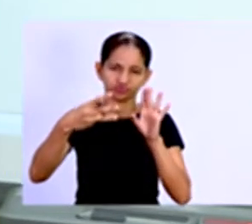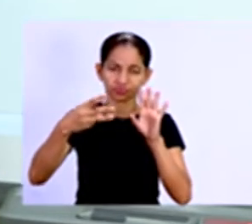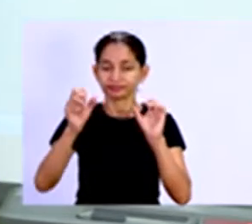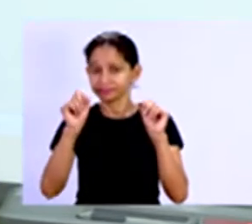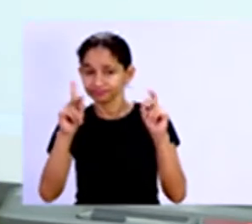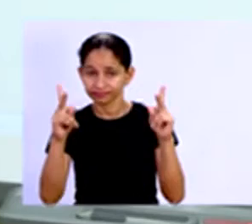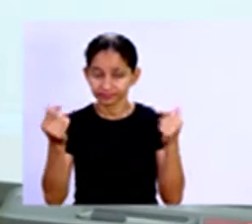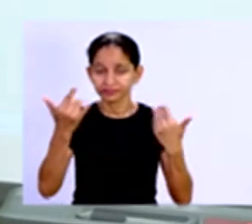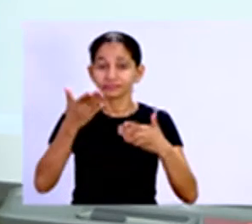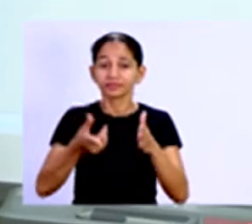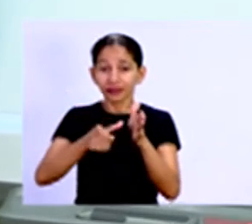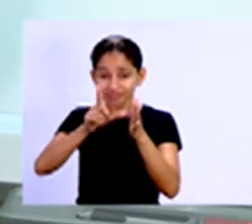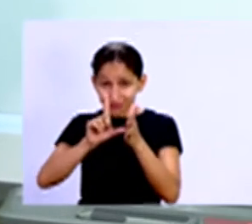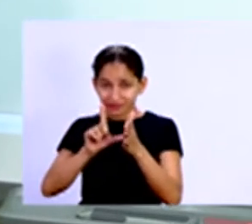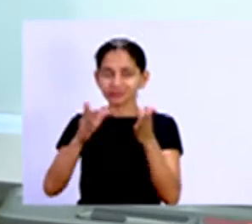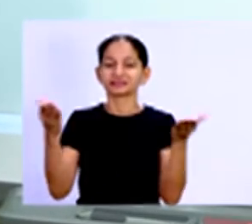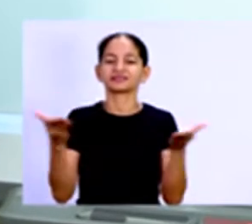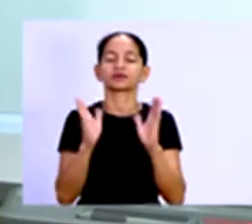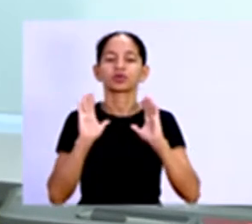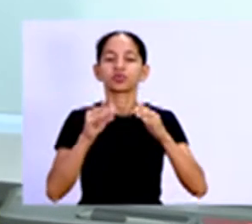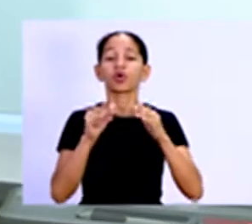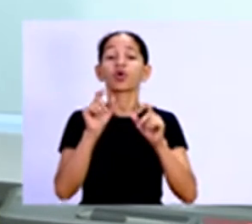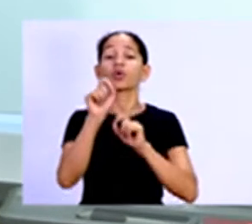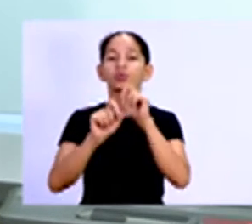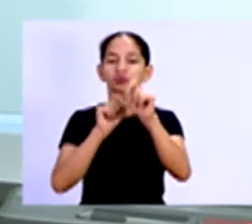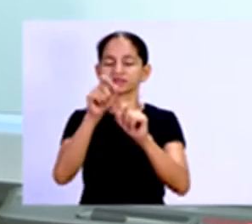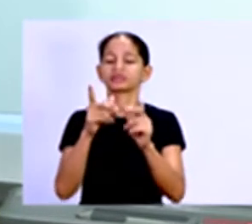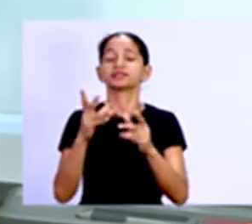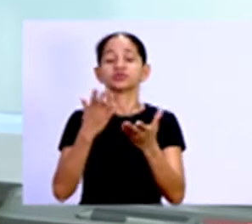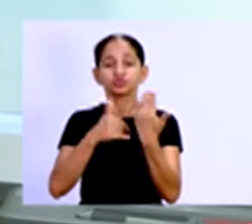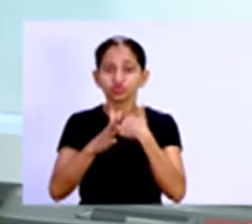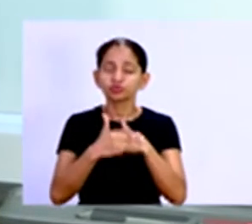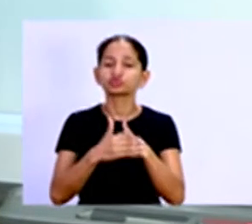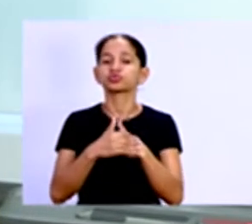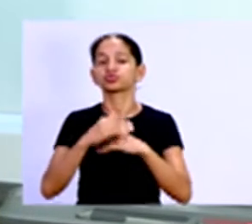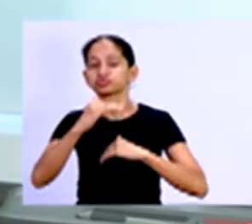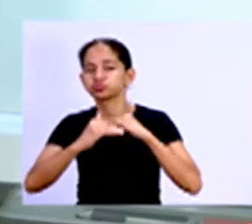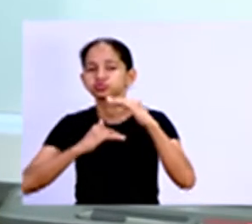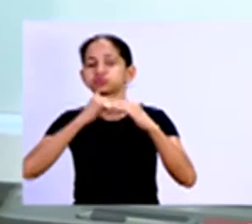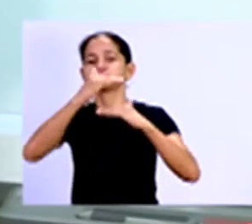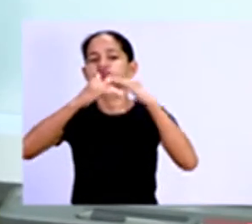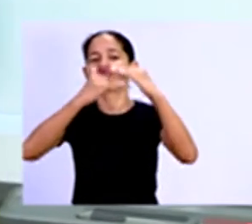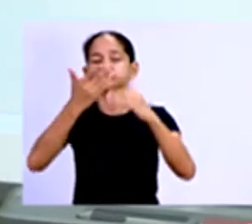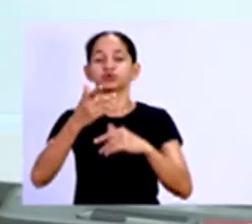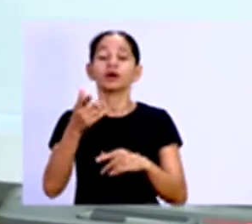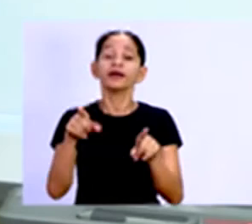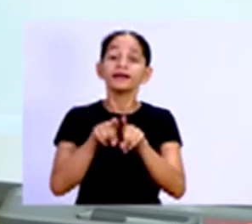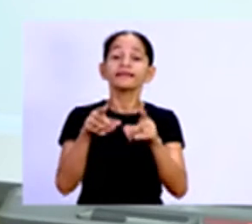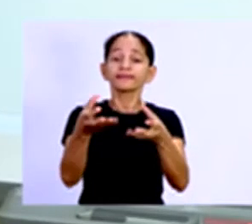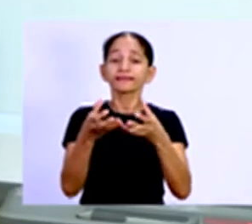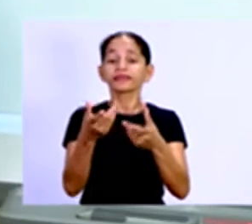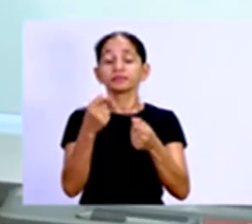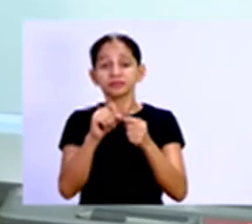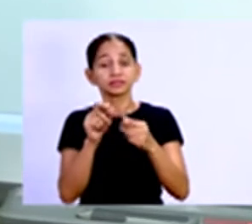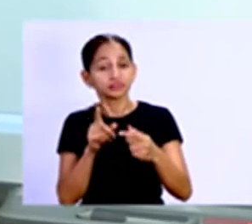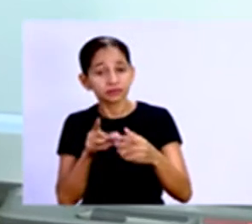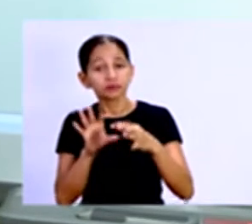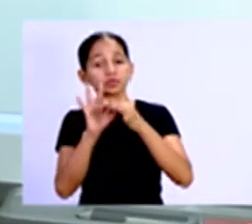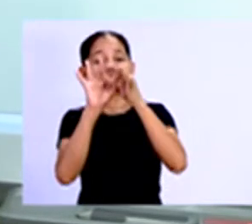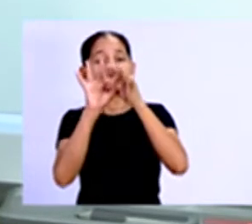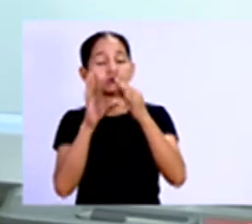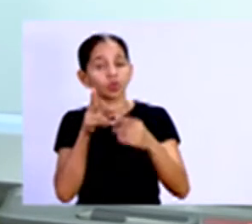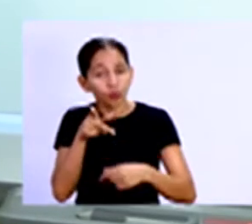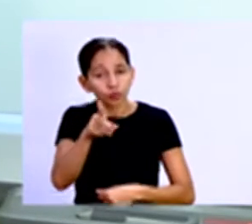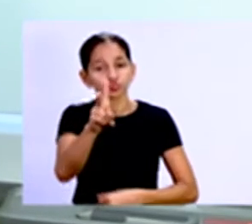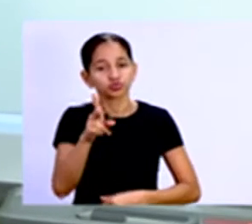Né? Mas o fato principal é que todo o processo de socialização, quando está nos preparando, ele quer que tenha uma continuidade, até porque senão